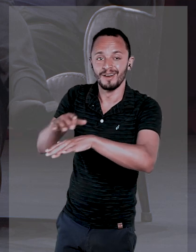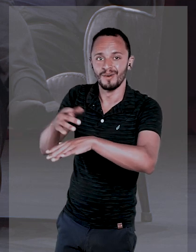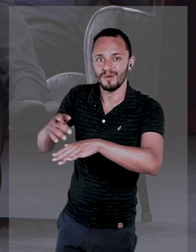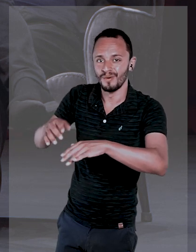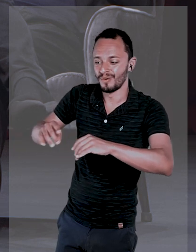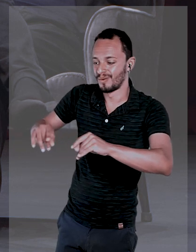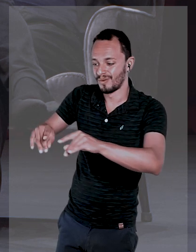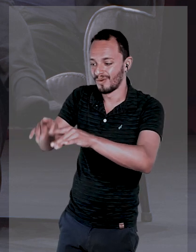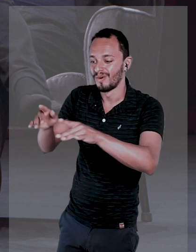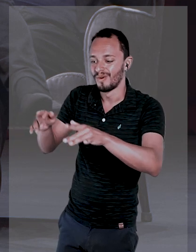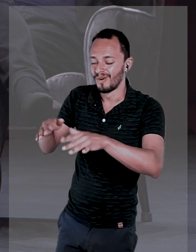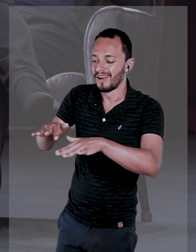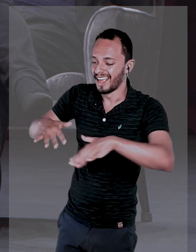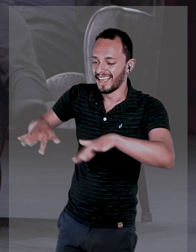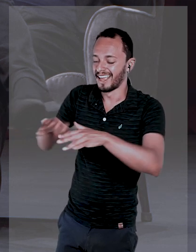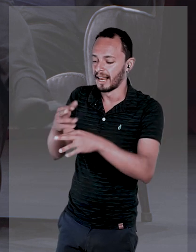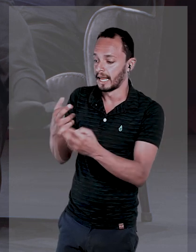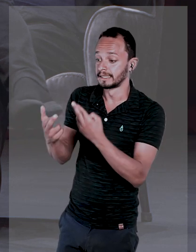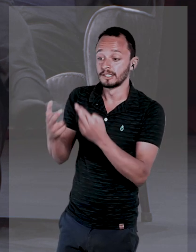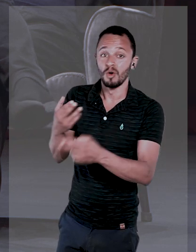relacionar com